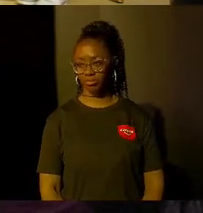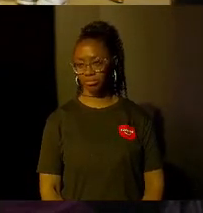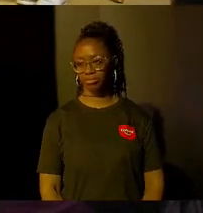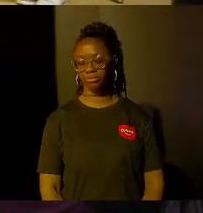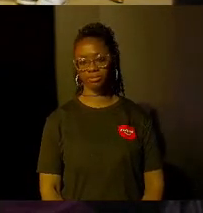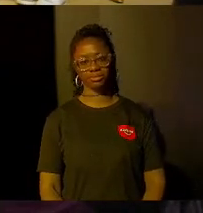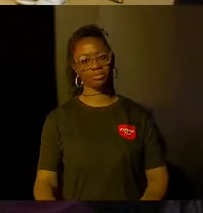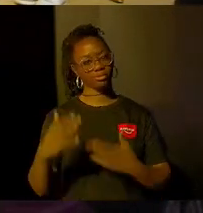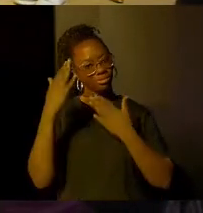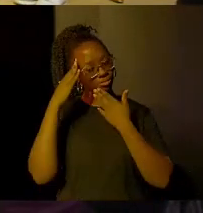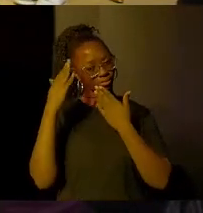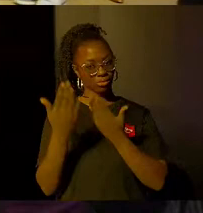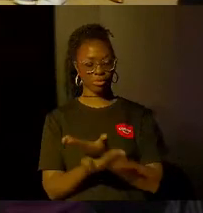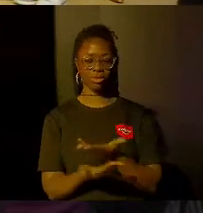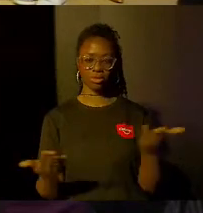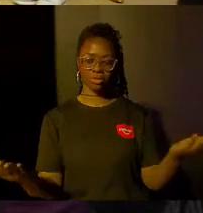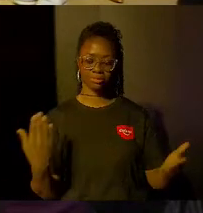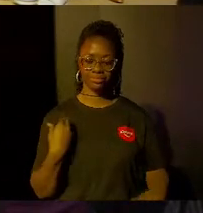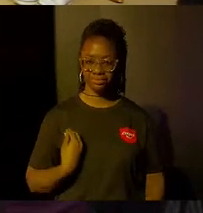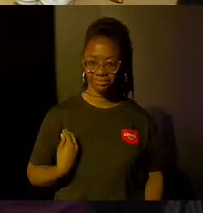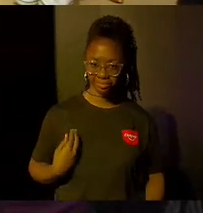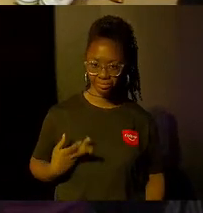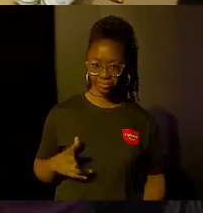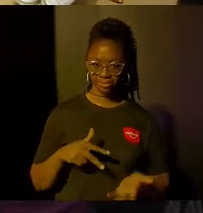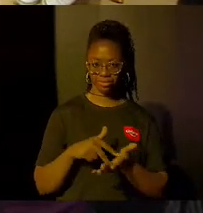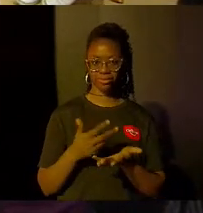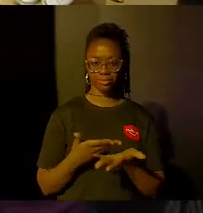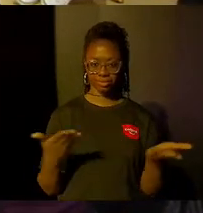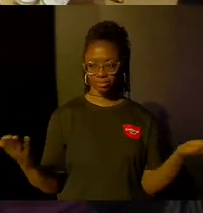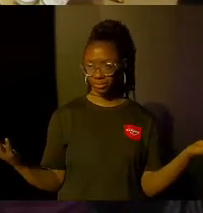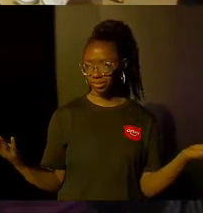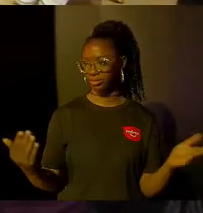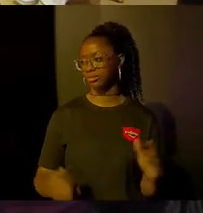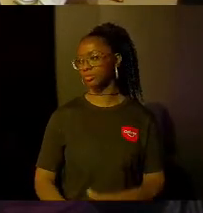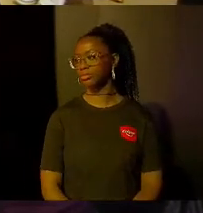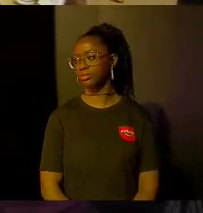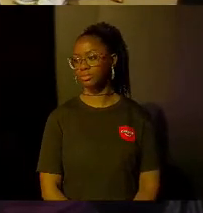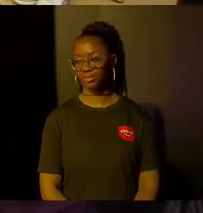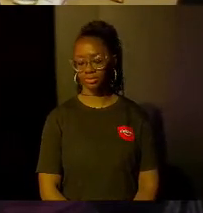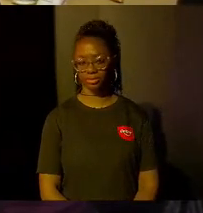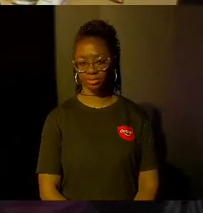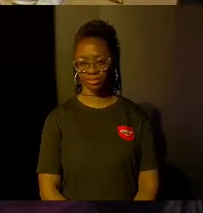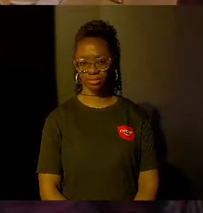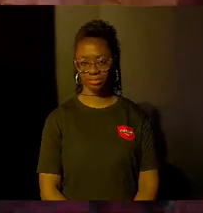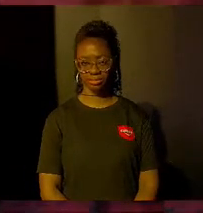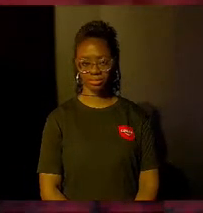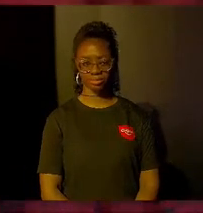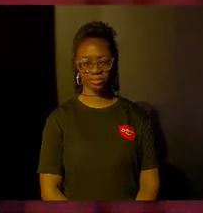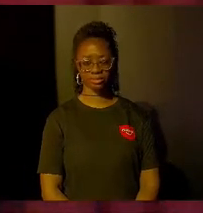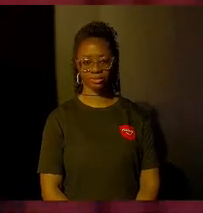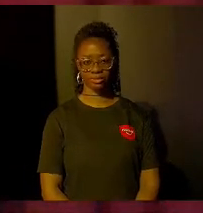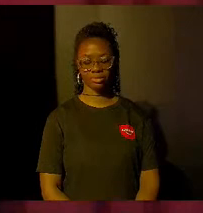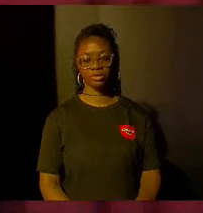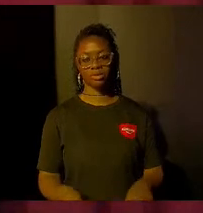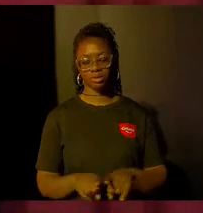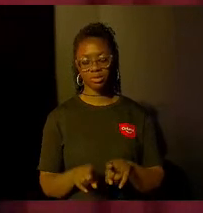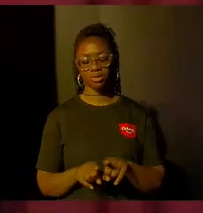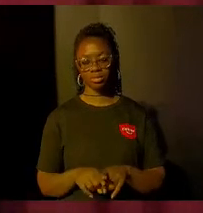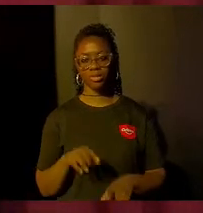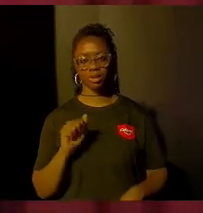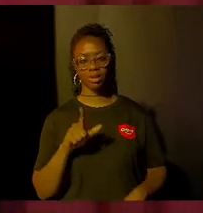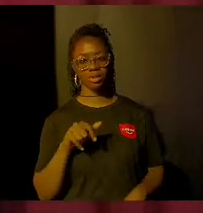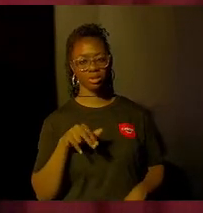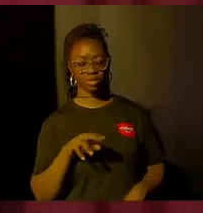obrigada gente pela presença de todos todos e todos e de vocês Aline Felipe